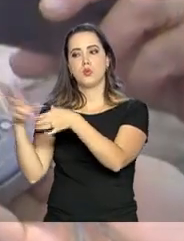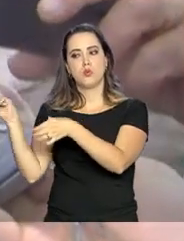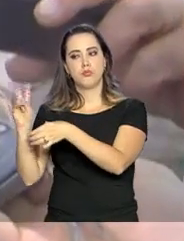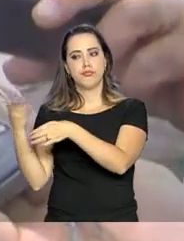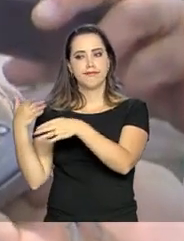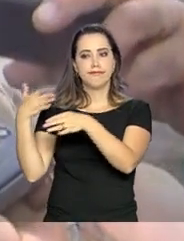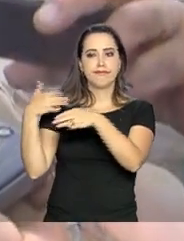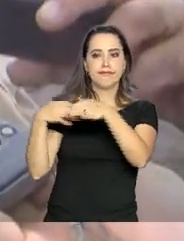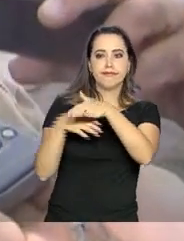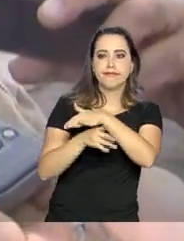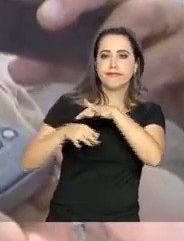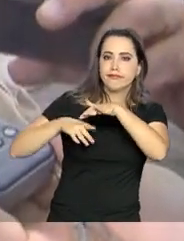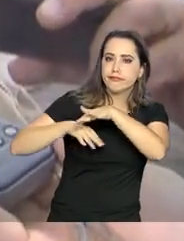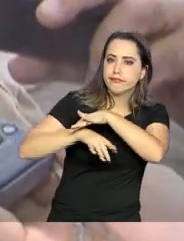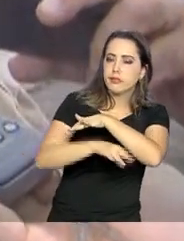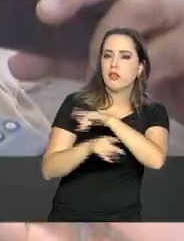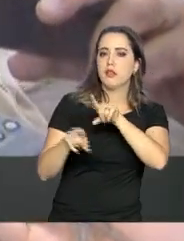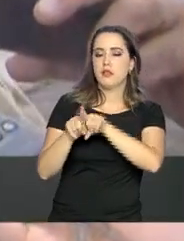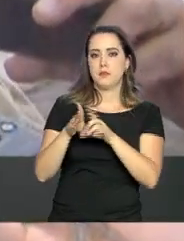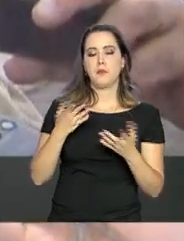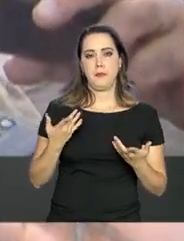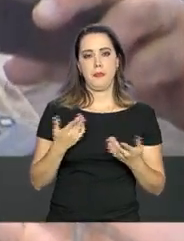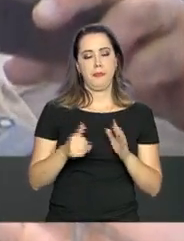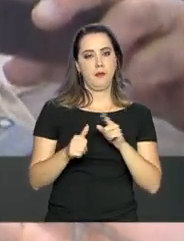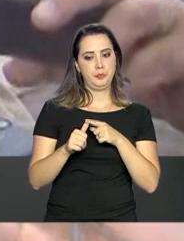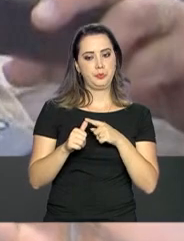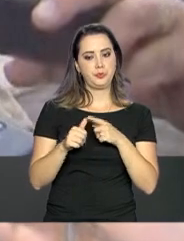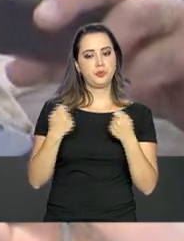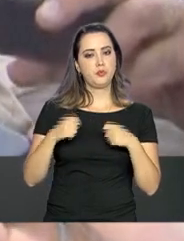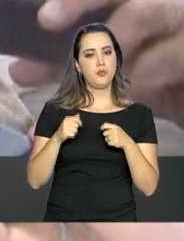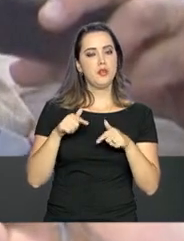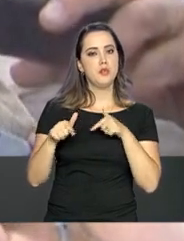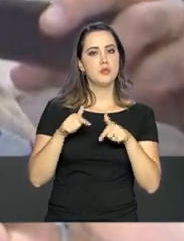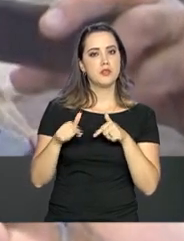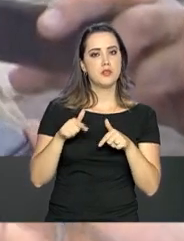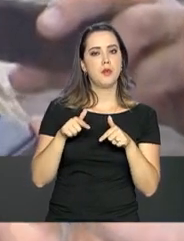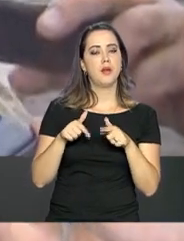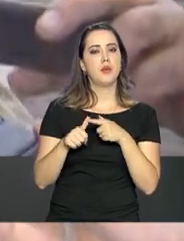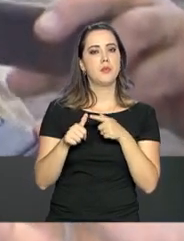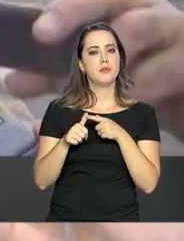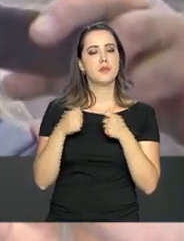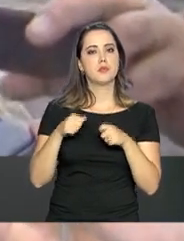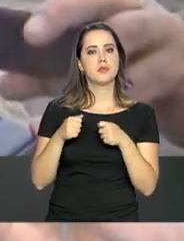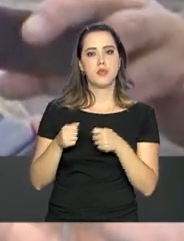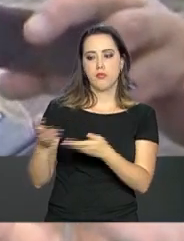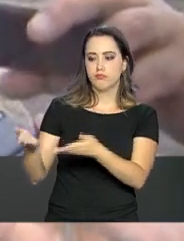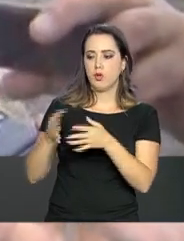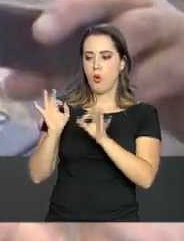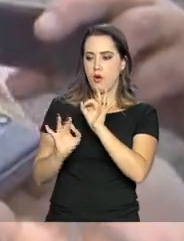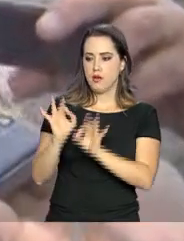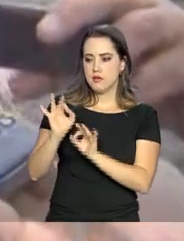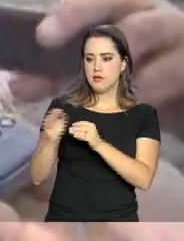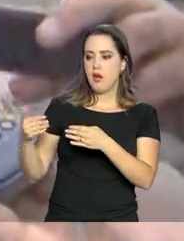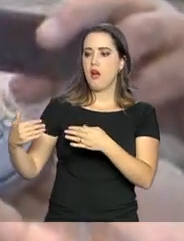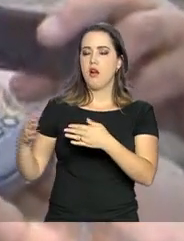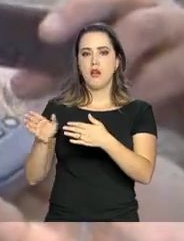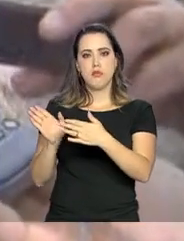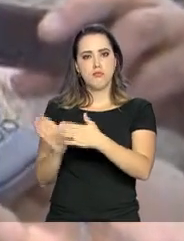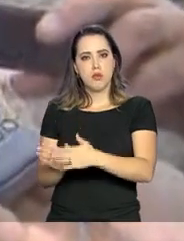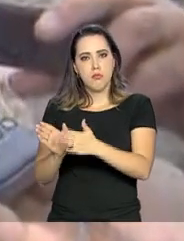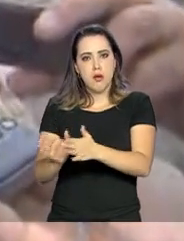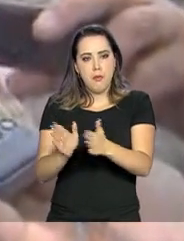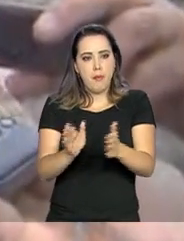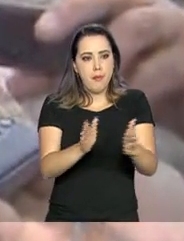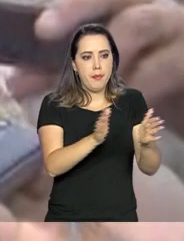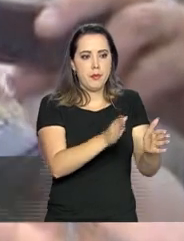Primeiro, é ordenar a fronteira está ordenada. Segundo, abrigar aqueles migrantes que aqui chegam e atendê-los. Isso